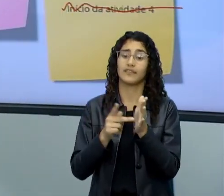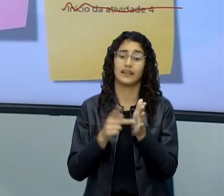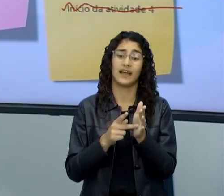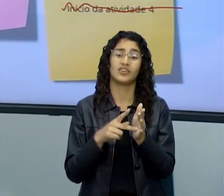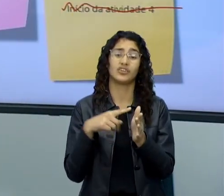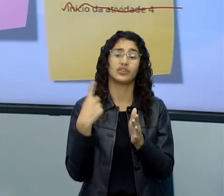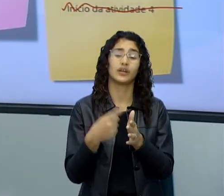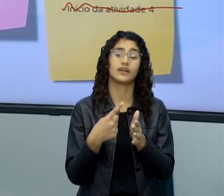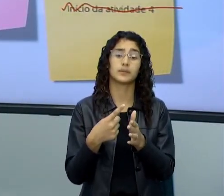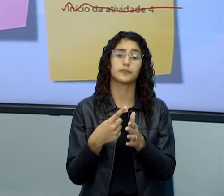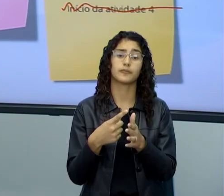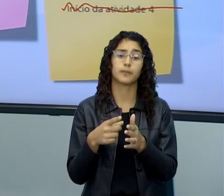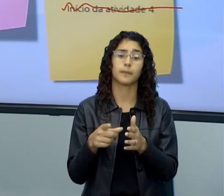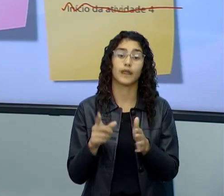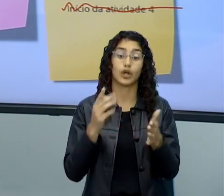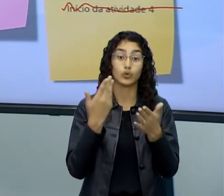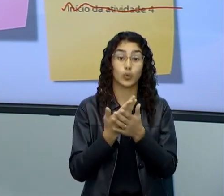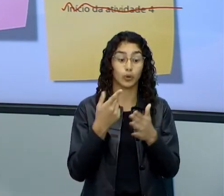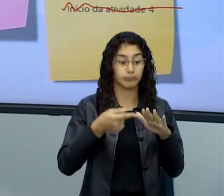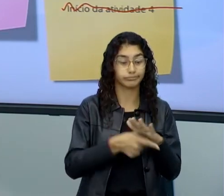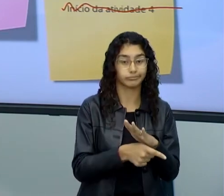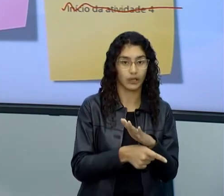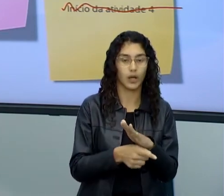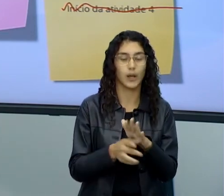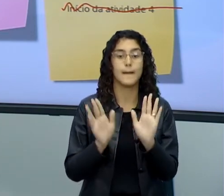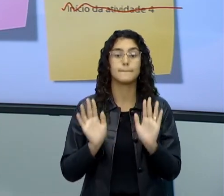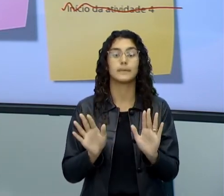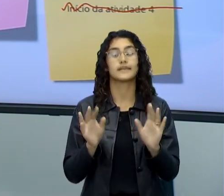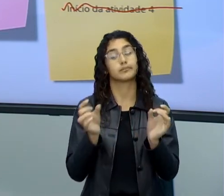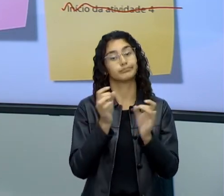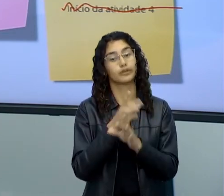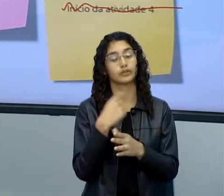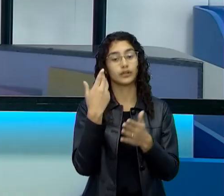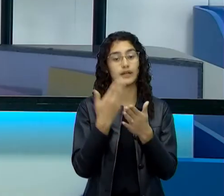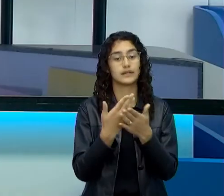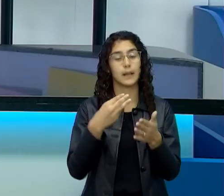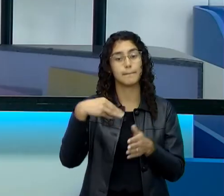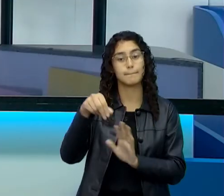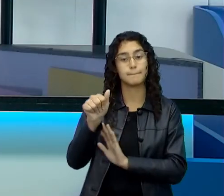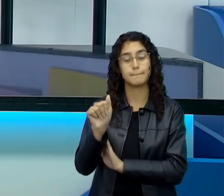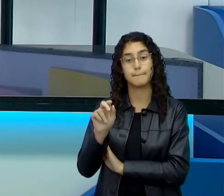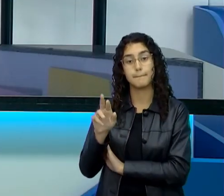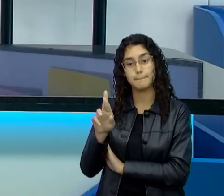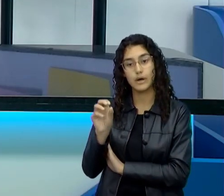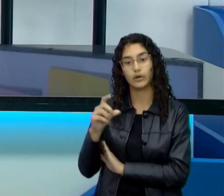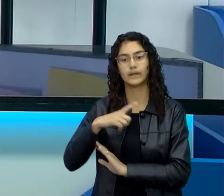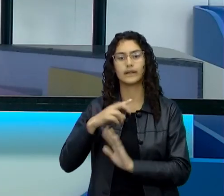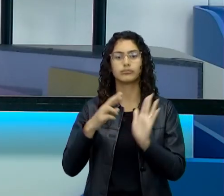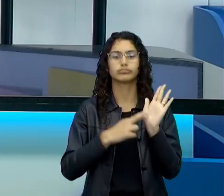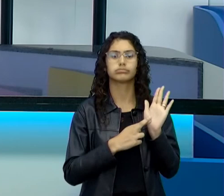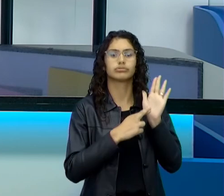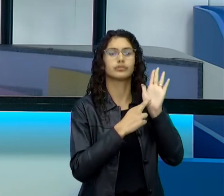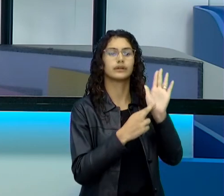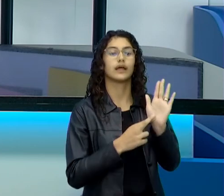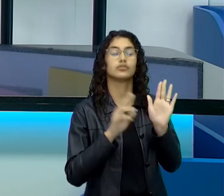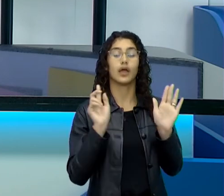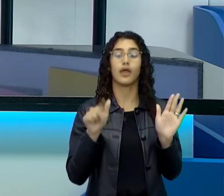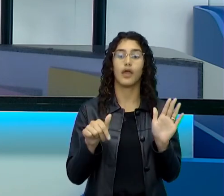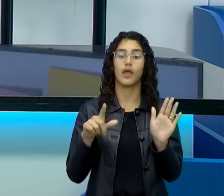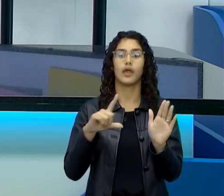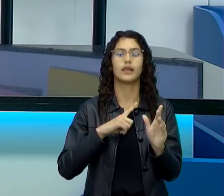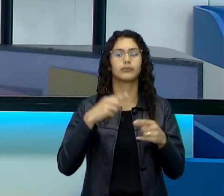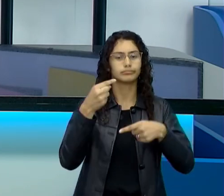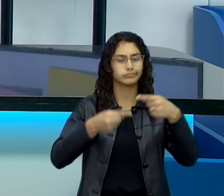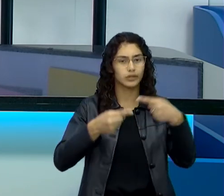de estudos intensivos, Mas olha só, foi isso. Professor Mauro, a questão da representatividade é algo que tem que